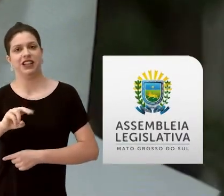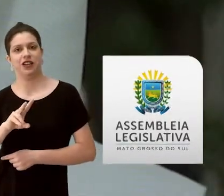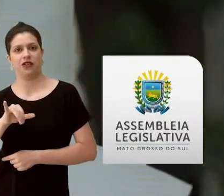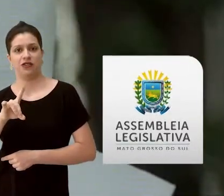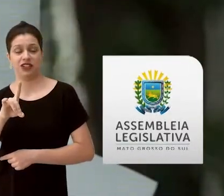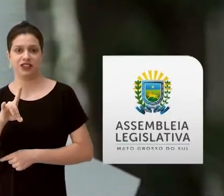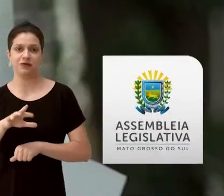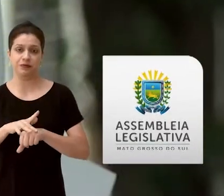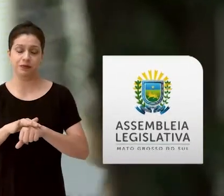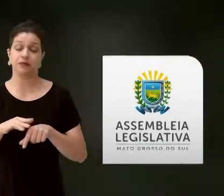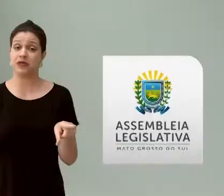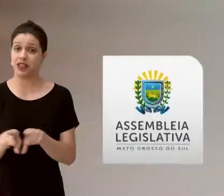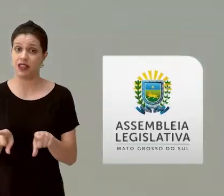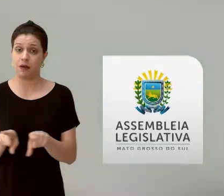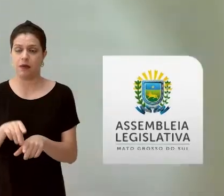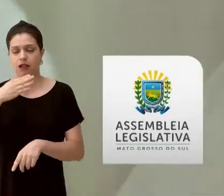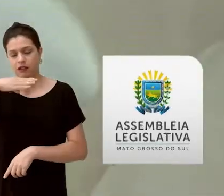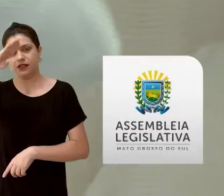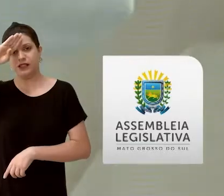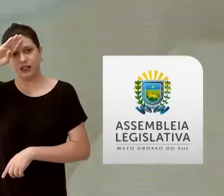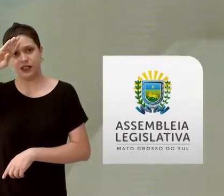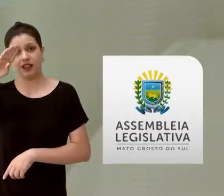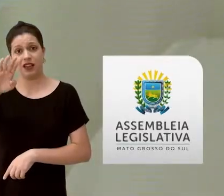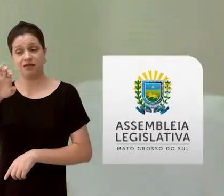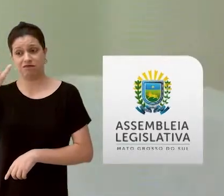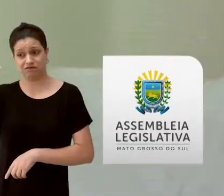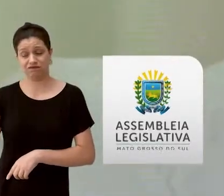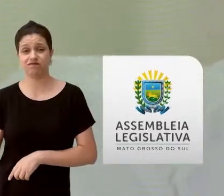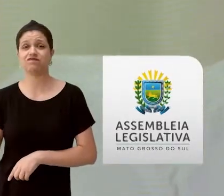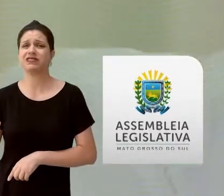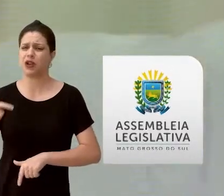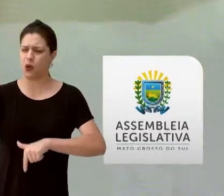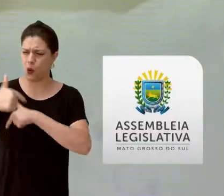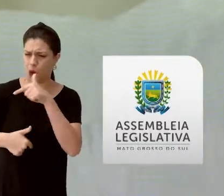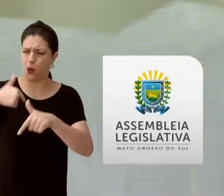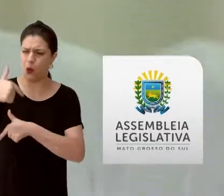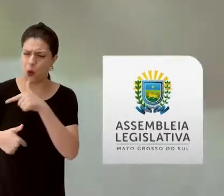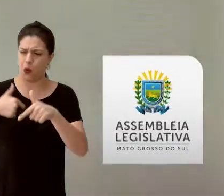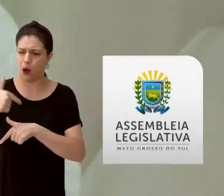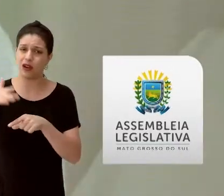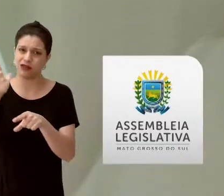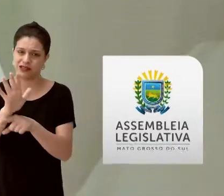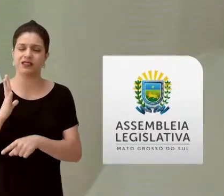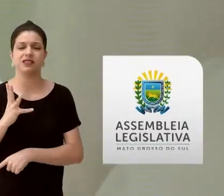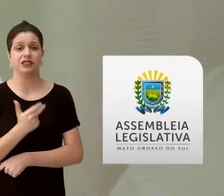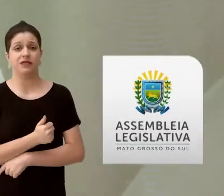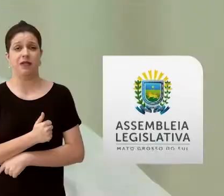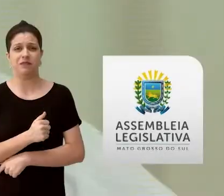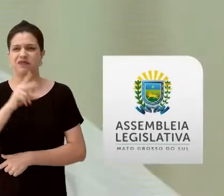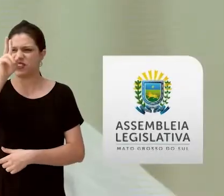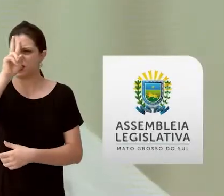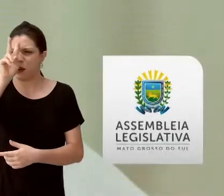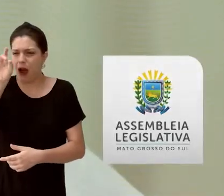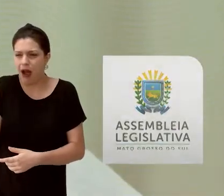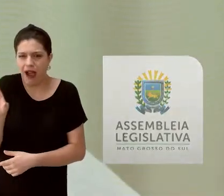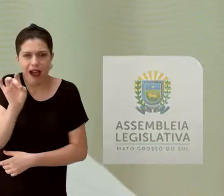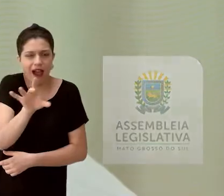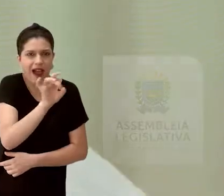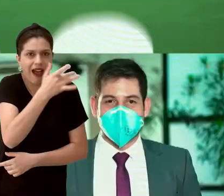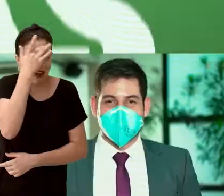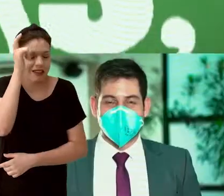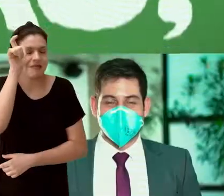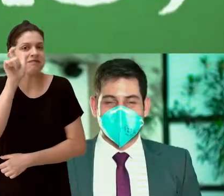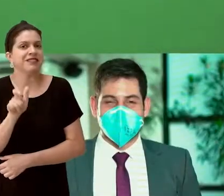venceu a Covid-19. E do enfermeiro Edmilson, que tem trabalhado incansavelmente para salvar a vida de muitos. São